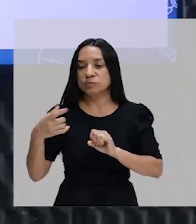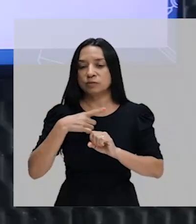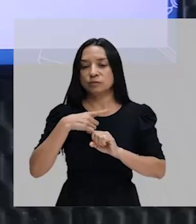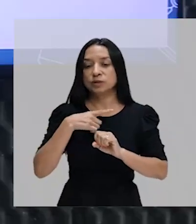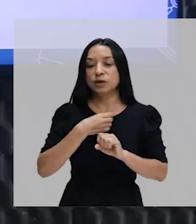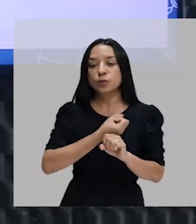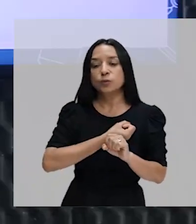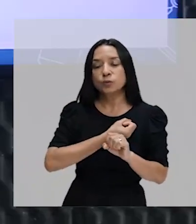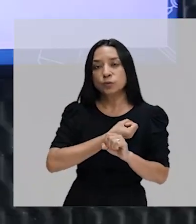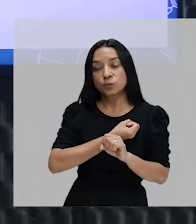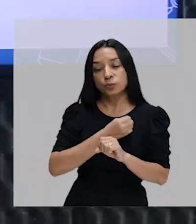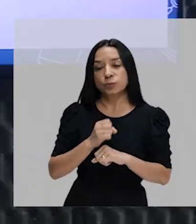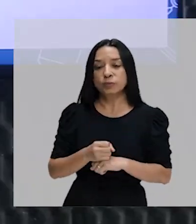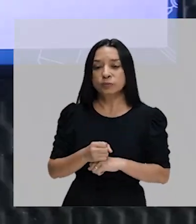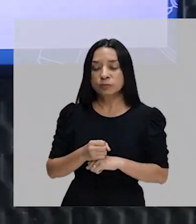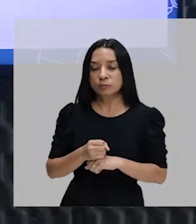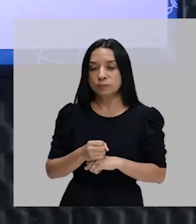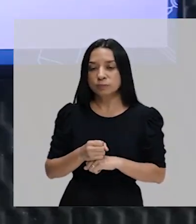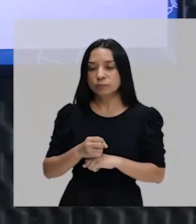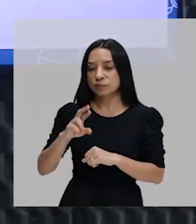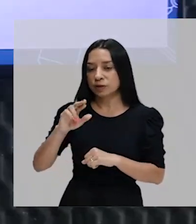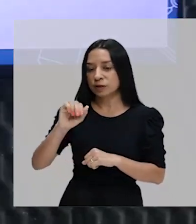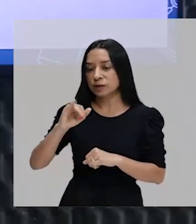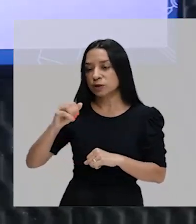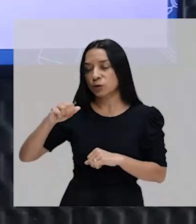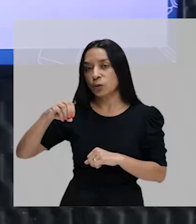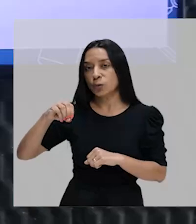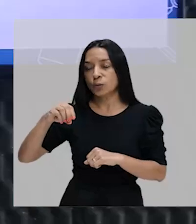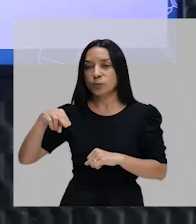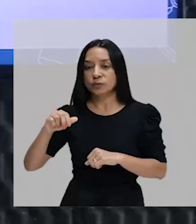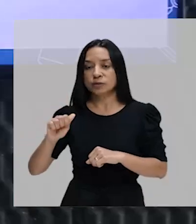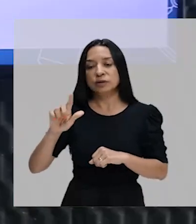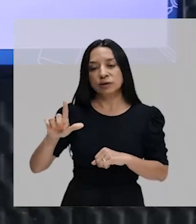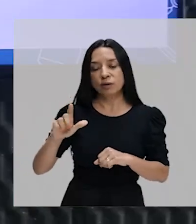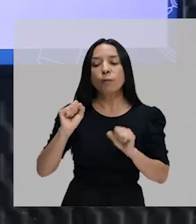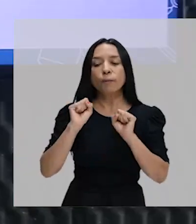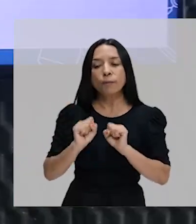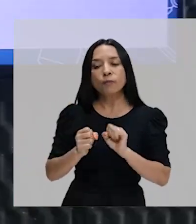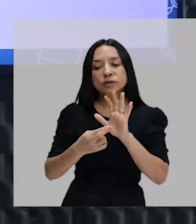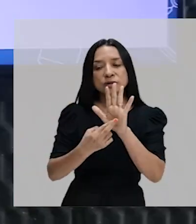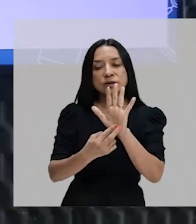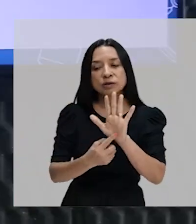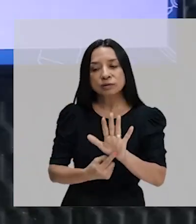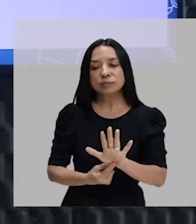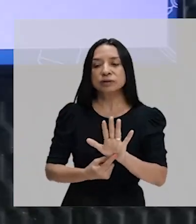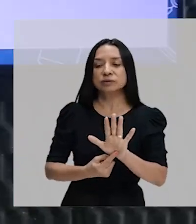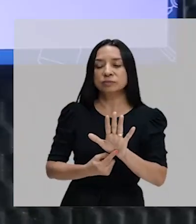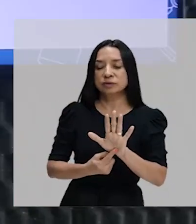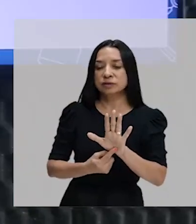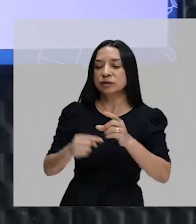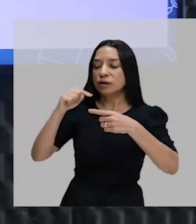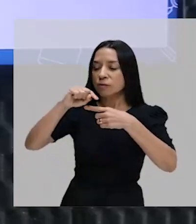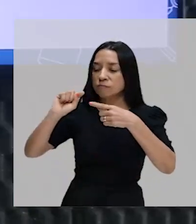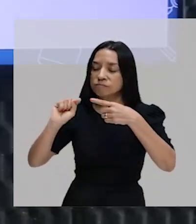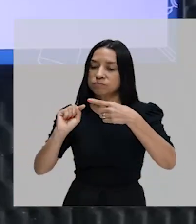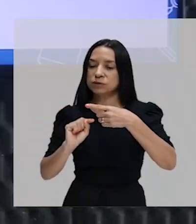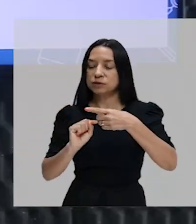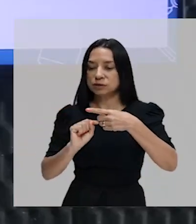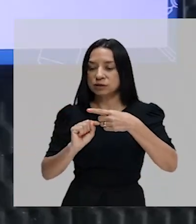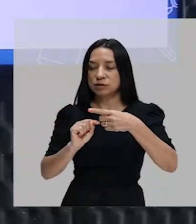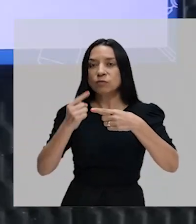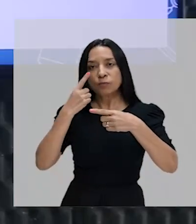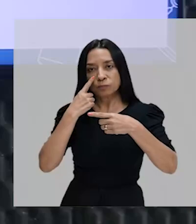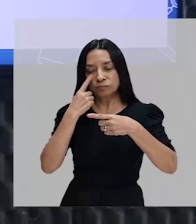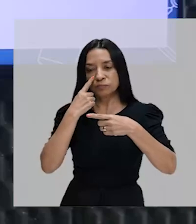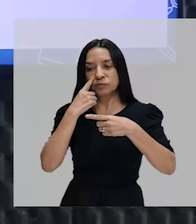o número chamado de número racional, eles podem sim ser apresentados por meio da chamada fração, e isso nós vimos,